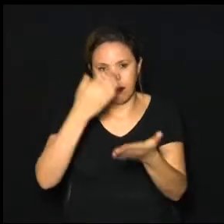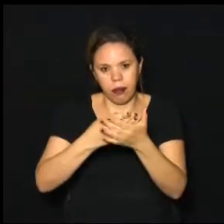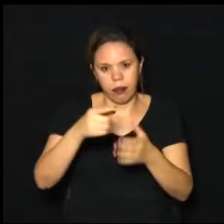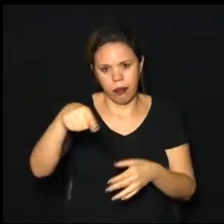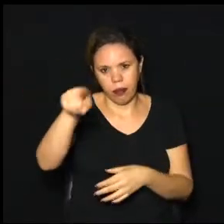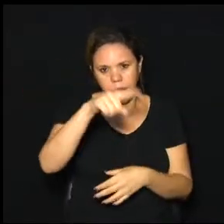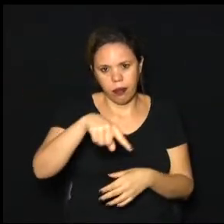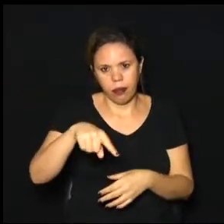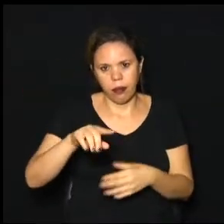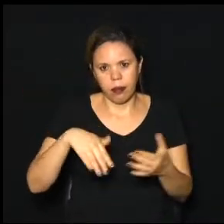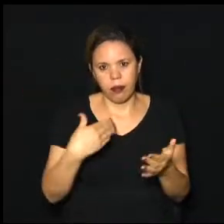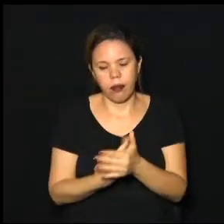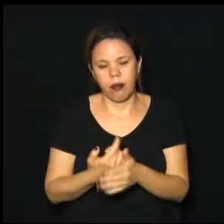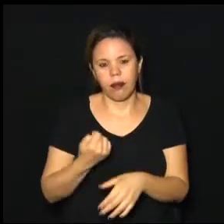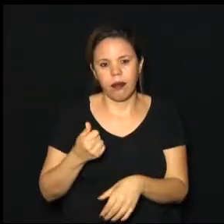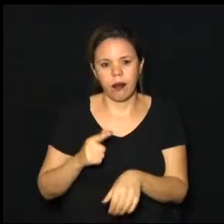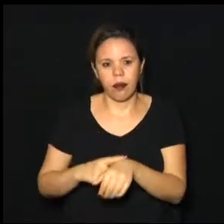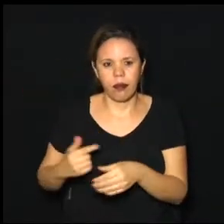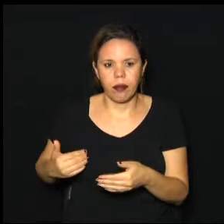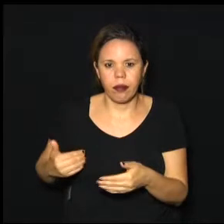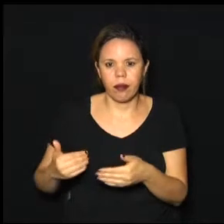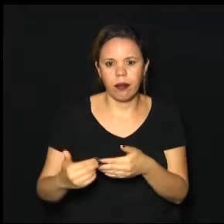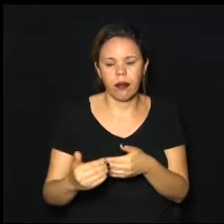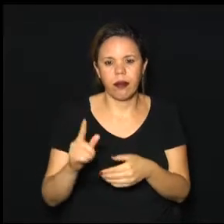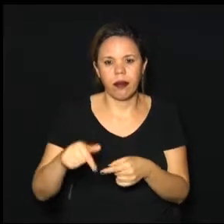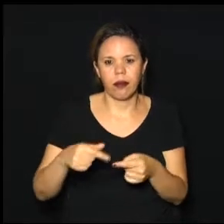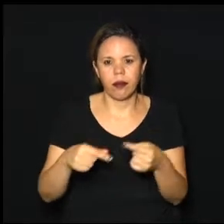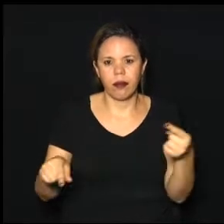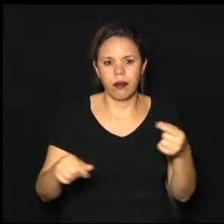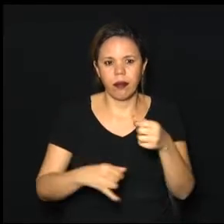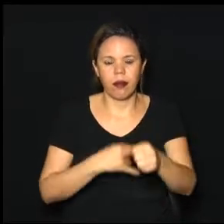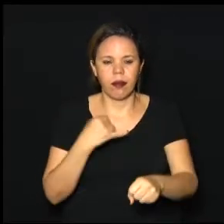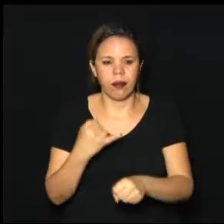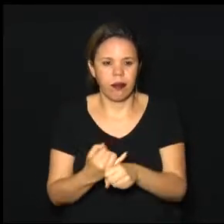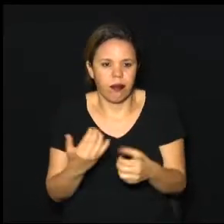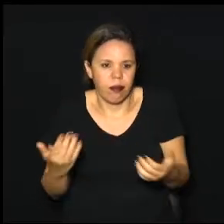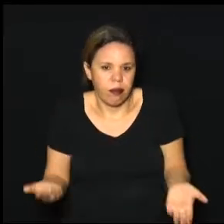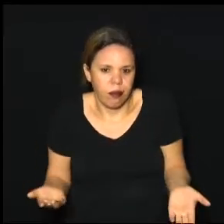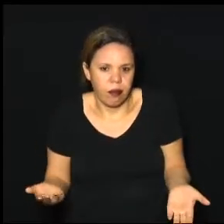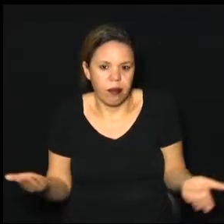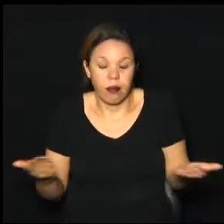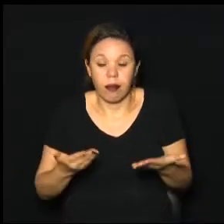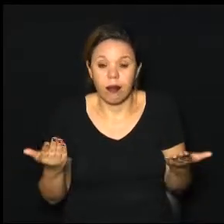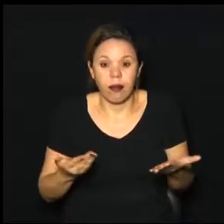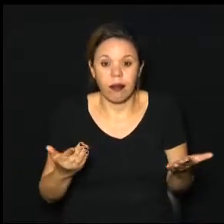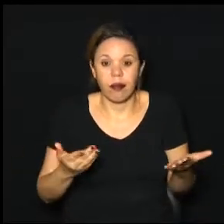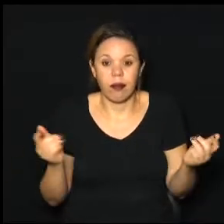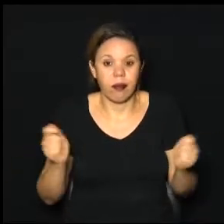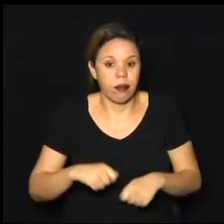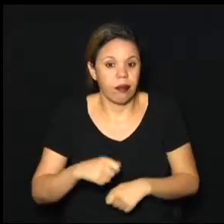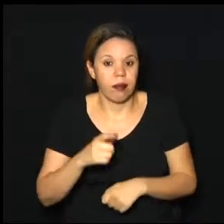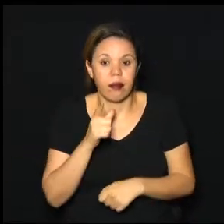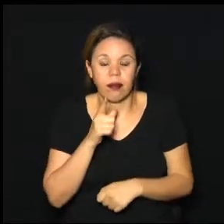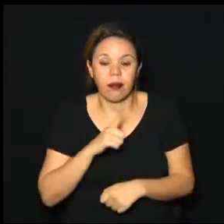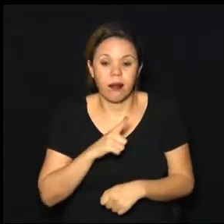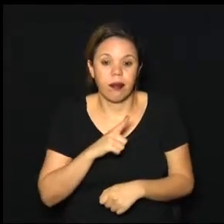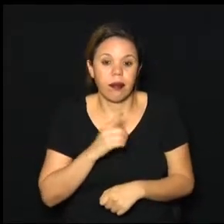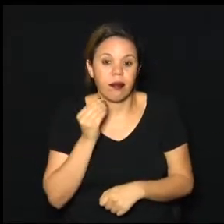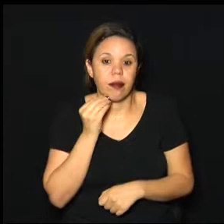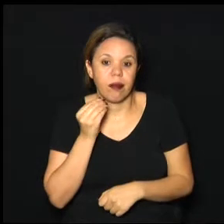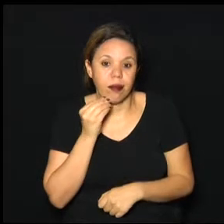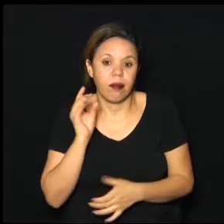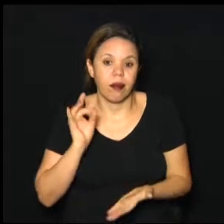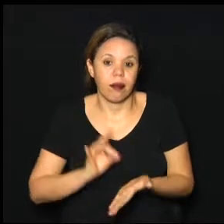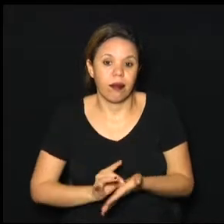vocês, até pouco tempo atrás, era proibido fazer campanha na internet. Hoje essa possibilidade existe, essa possibilidade é